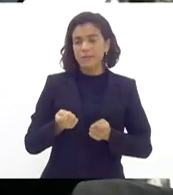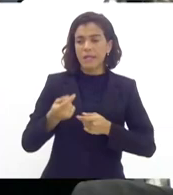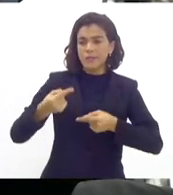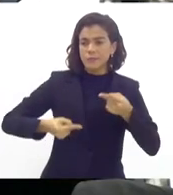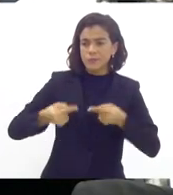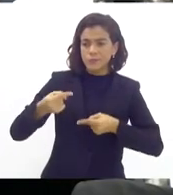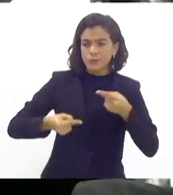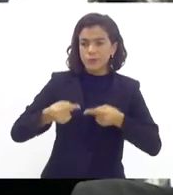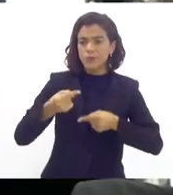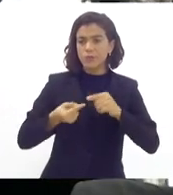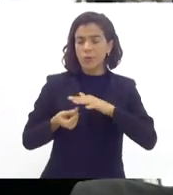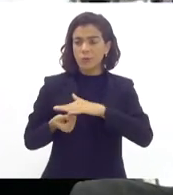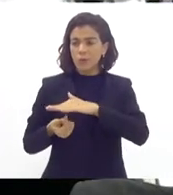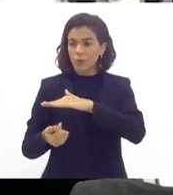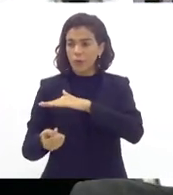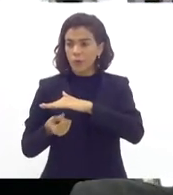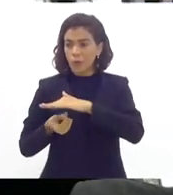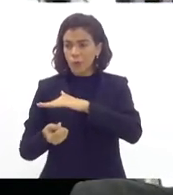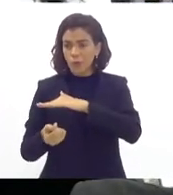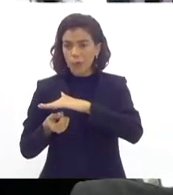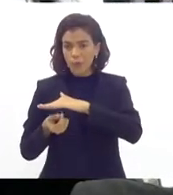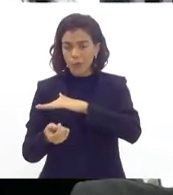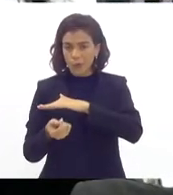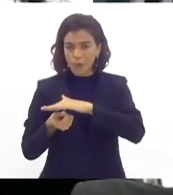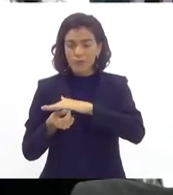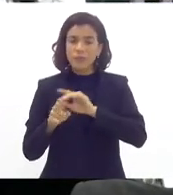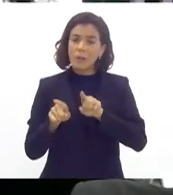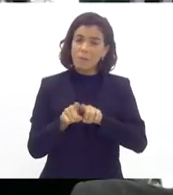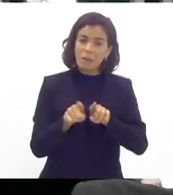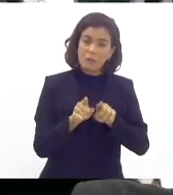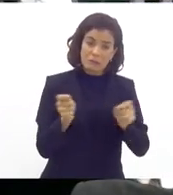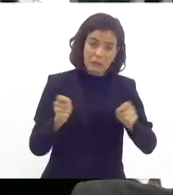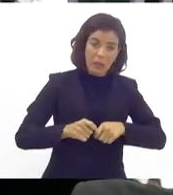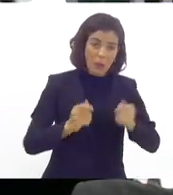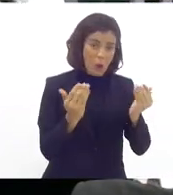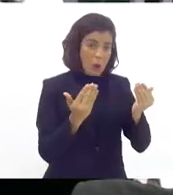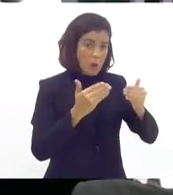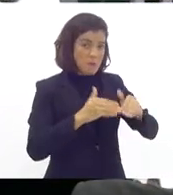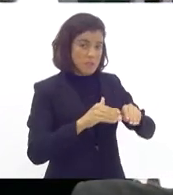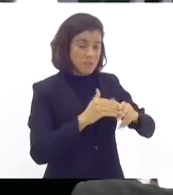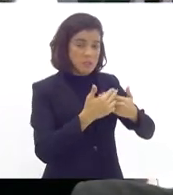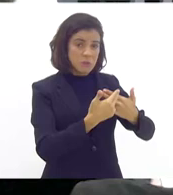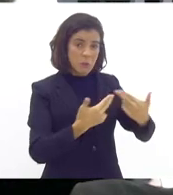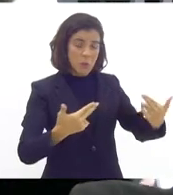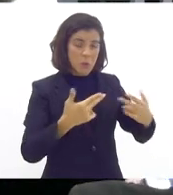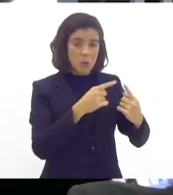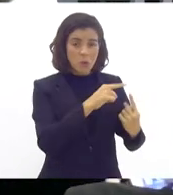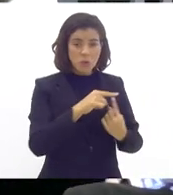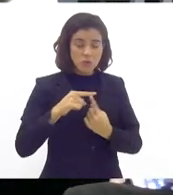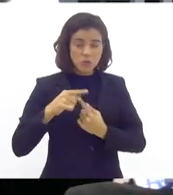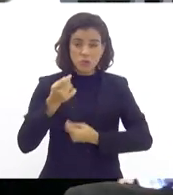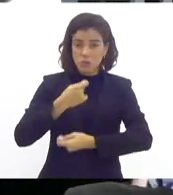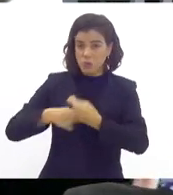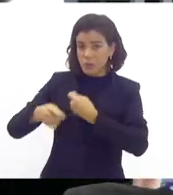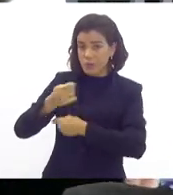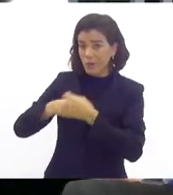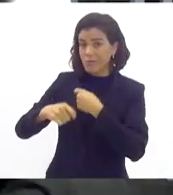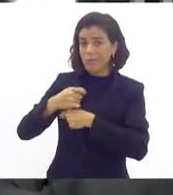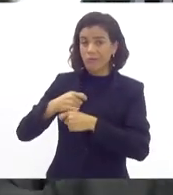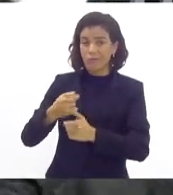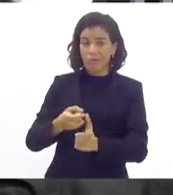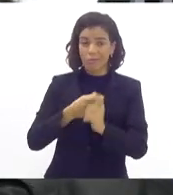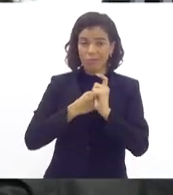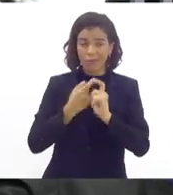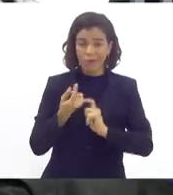discussão desses fundos e se houver, como compensação, algum tipo de renegociação de dívida,